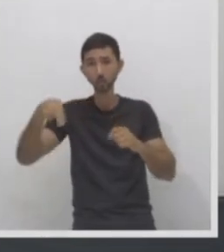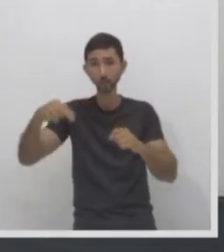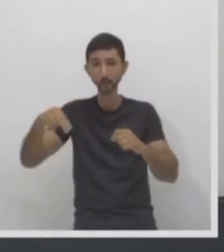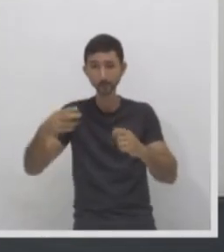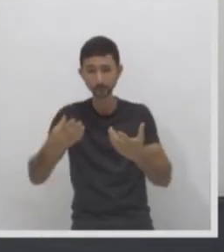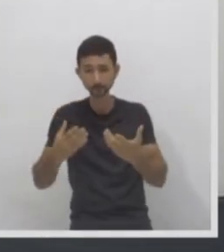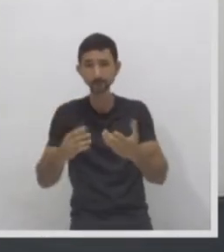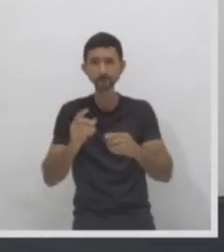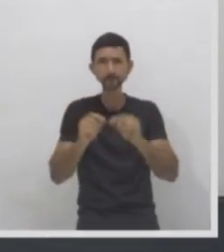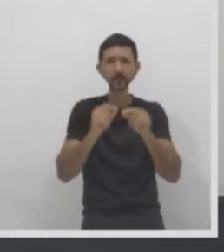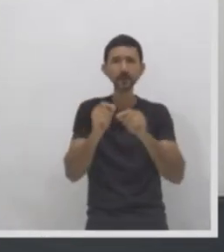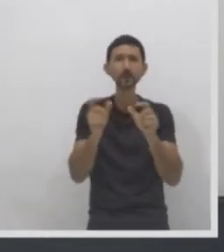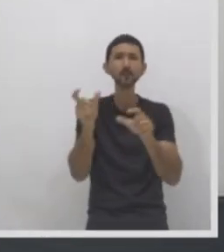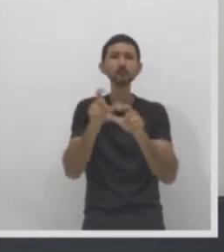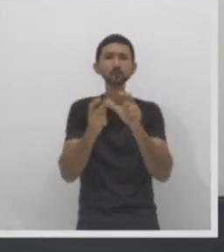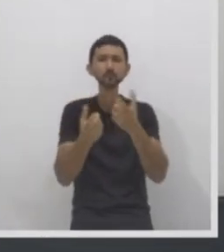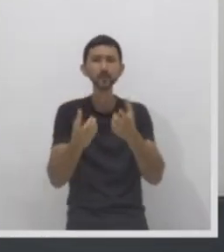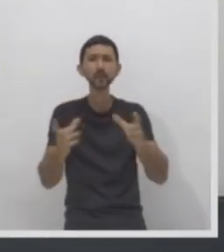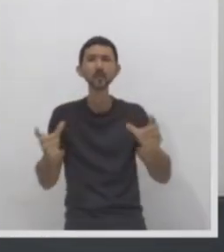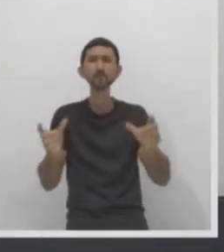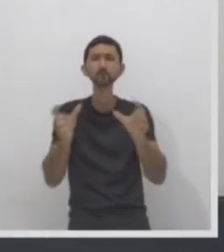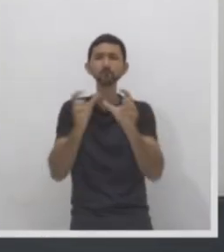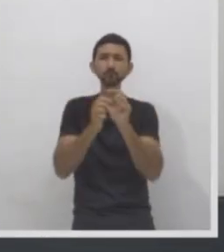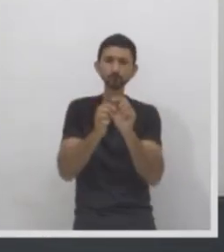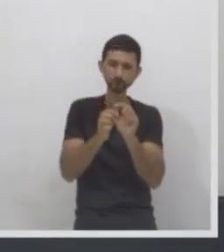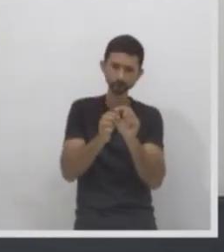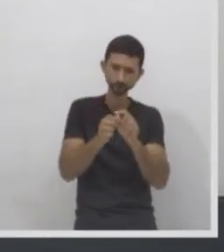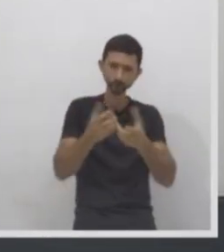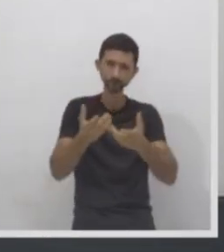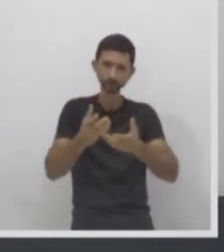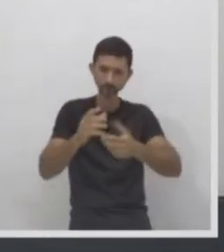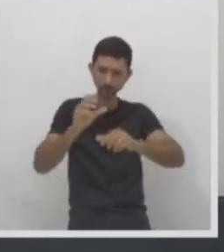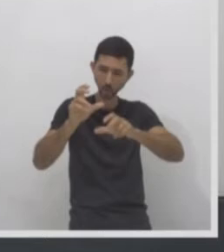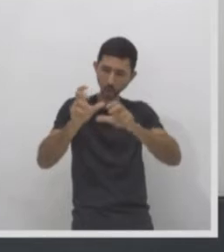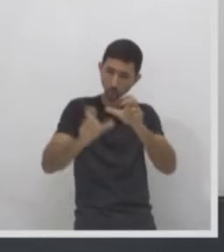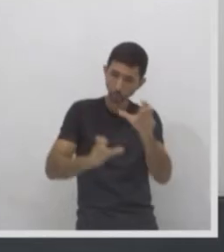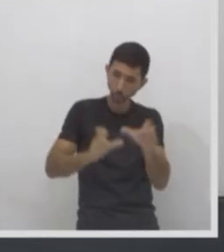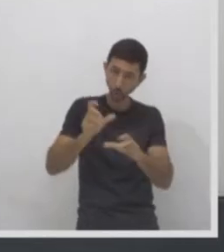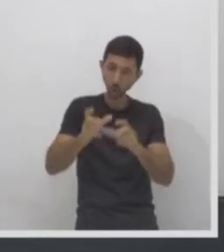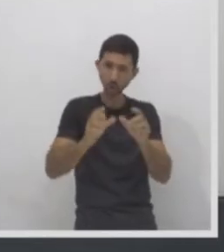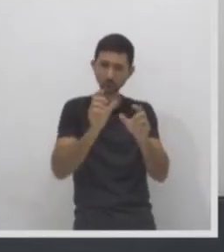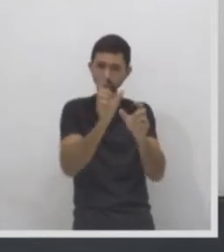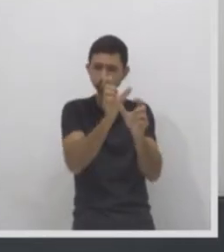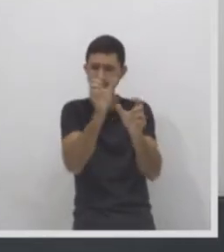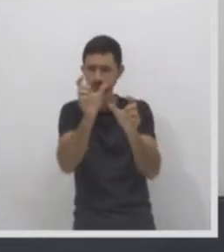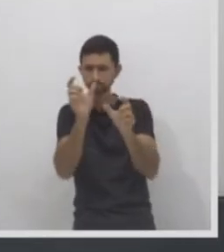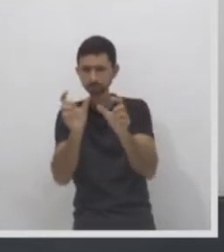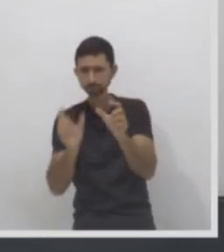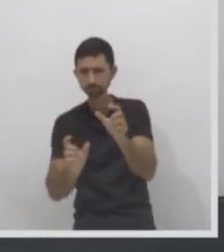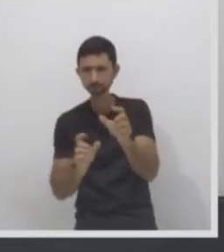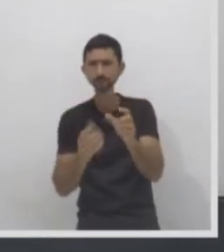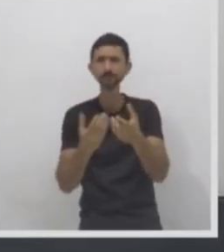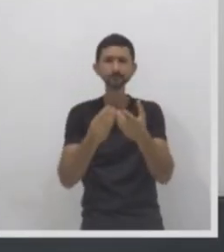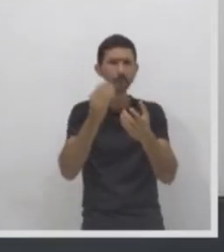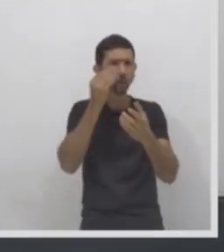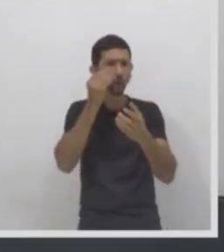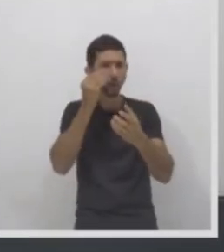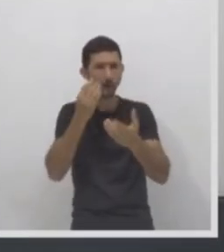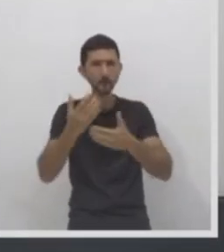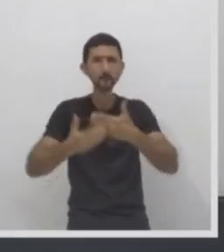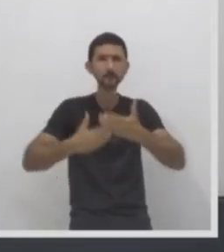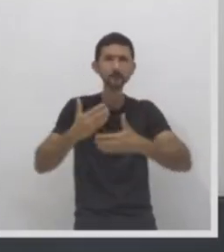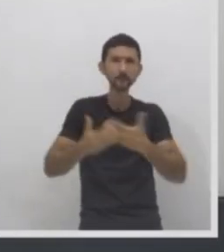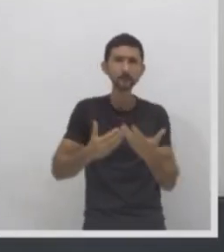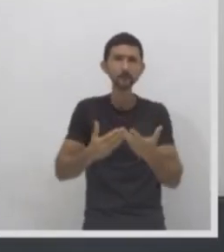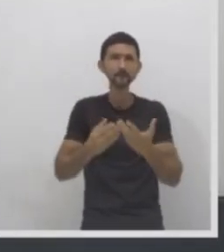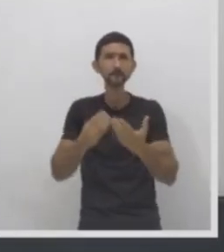esses elementos eles podem se complementar, eles podem se modificar, e cada um desses elementos que nós observamos quando nós fazemos